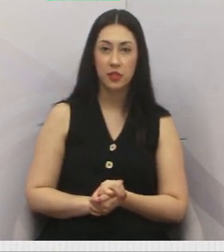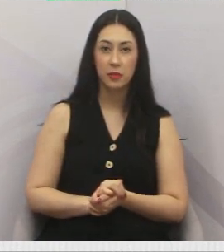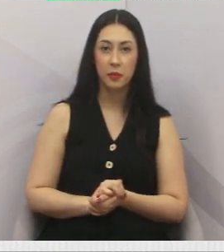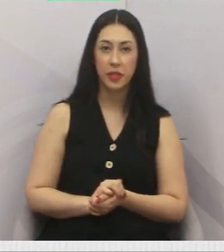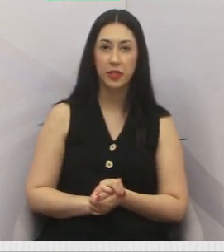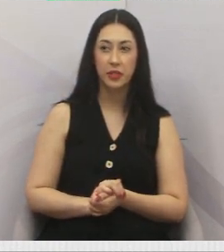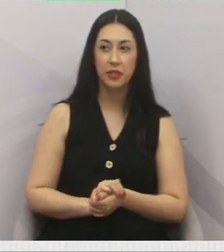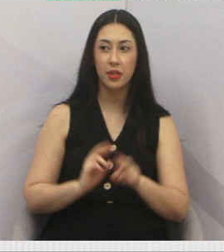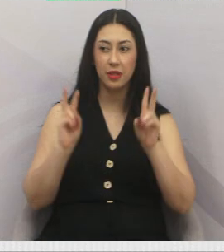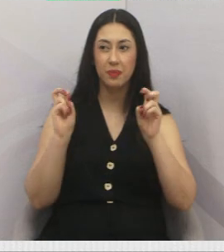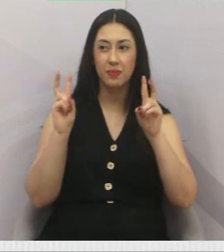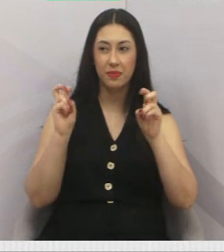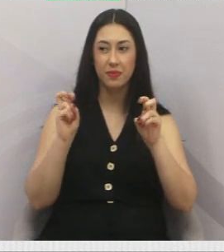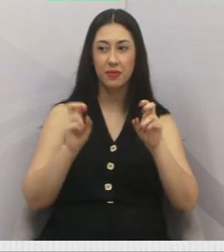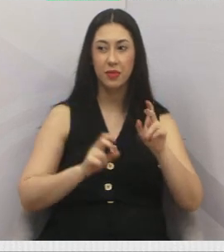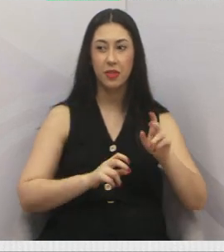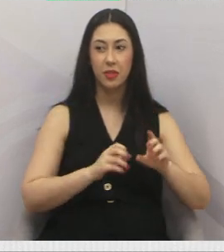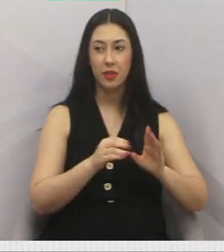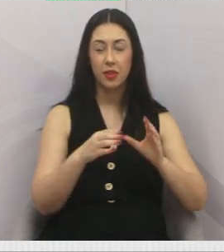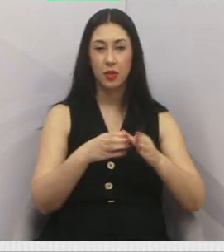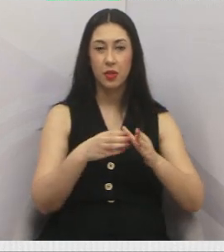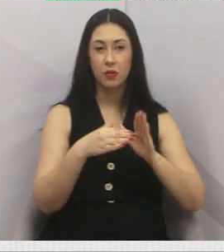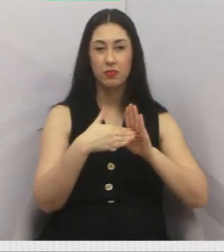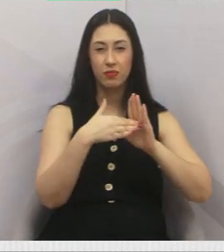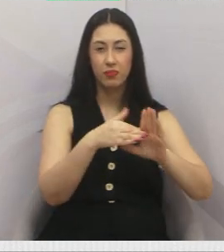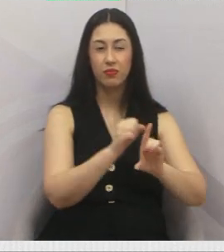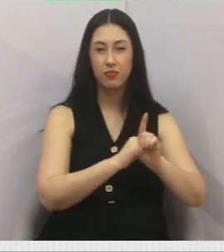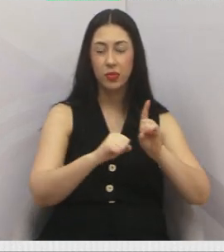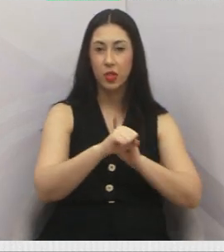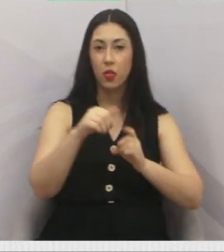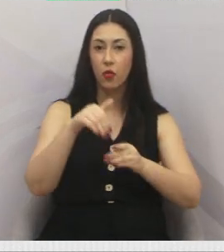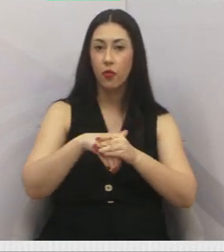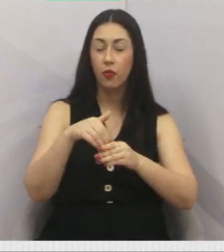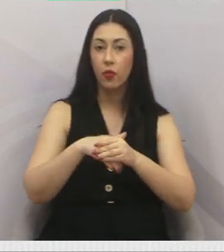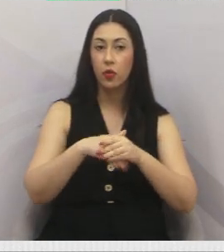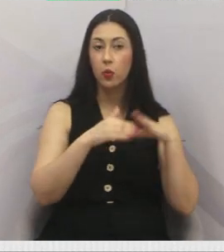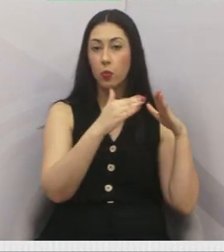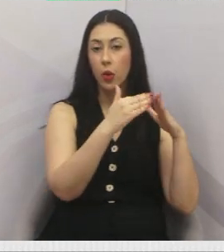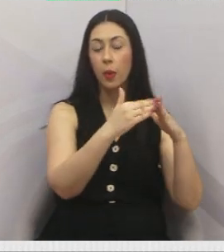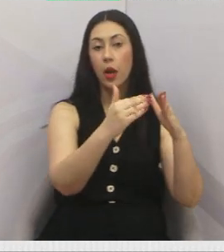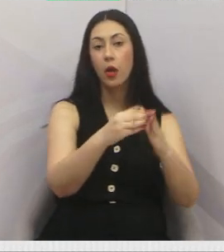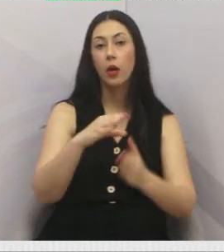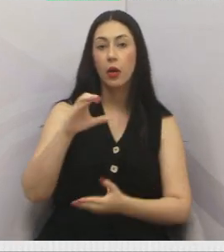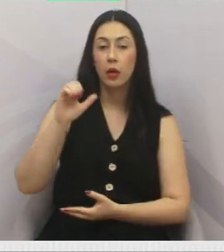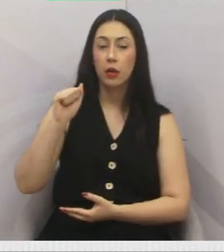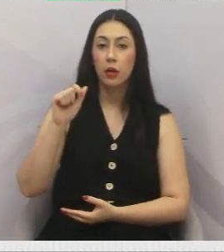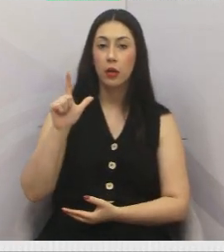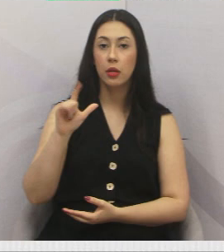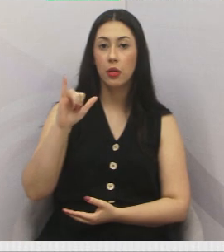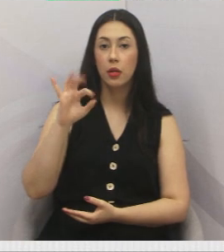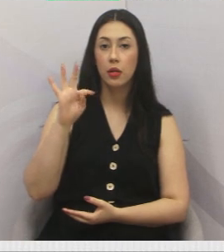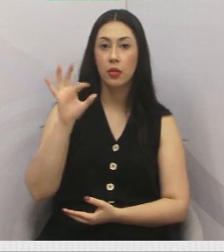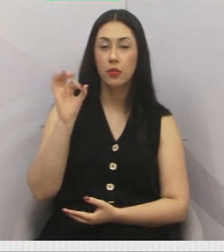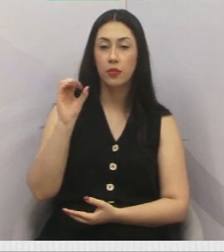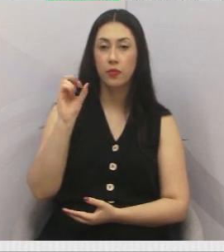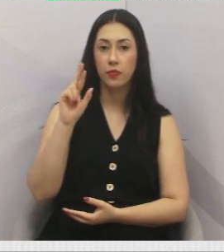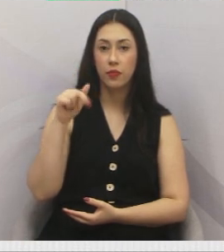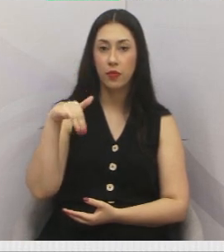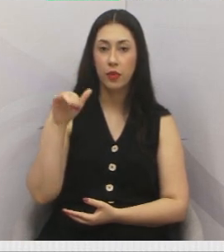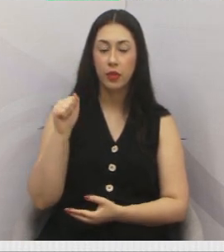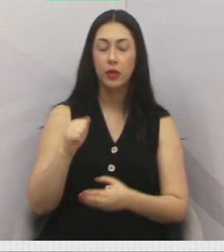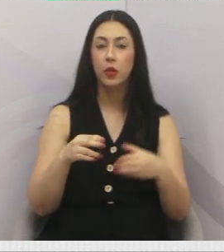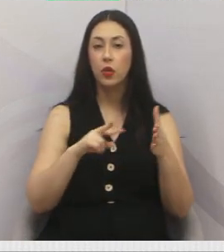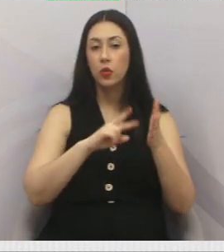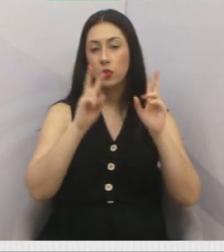Segmento Movimentos Populares, um voto para a Associação dos Moradores do Parque Califórnia. Segmento Entidade de Classe Sindical,